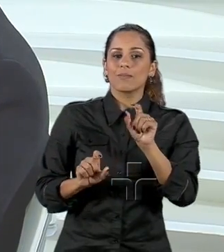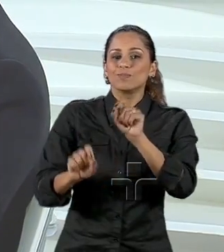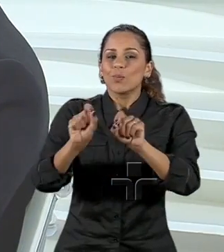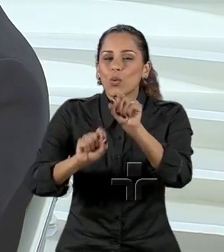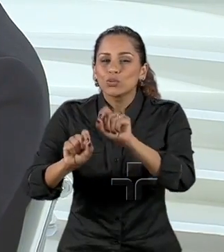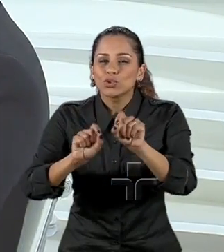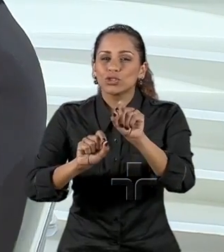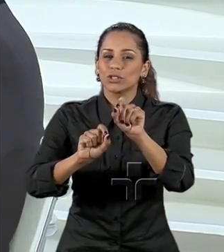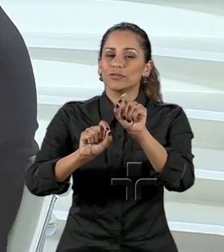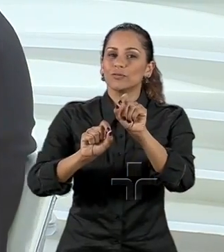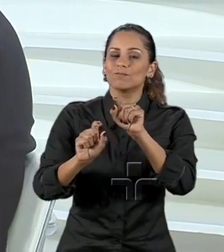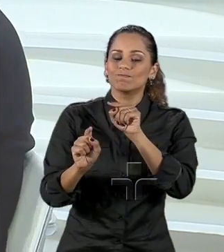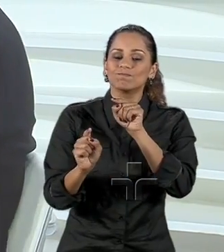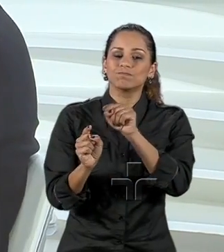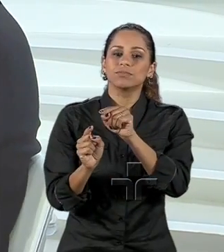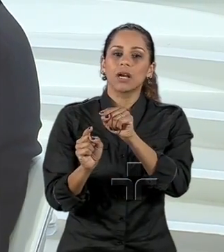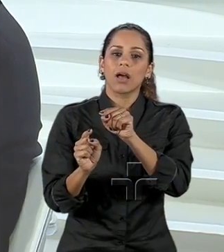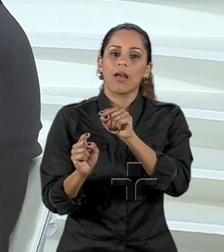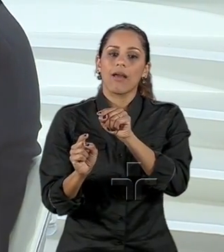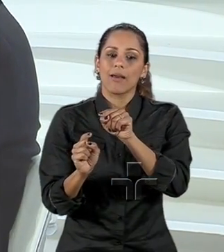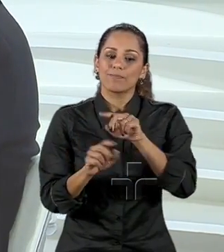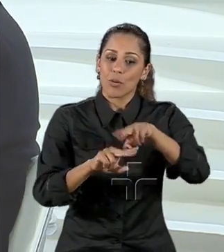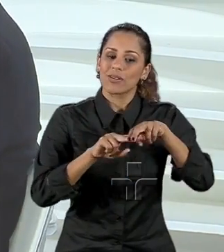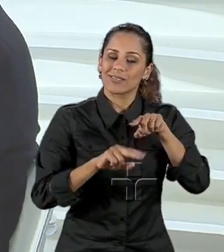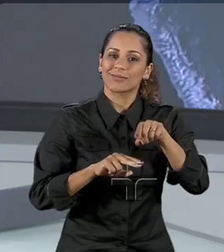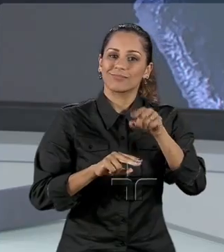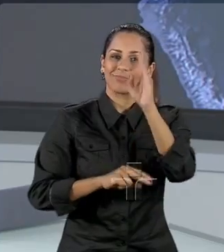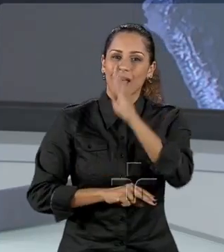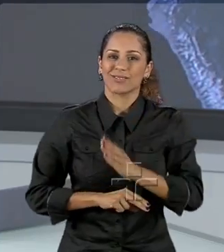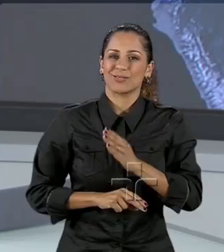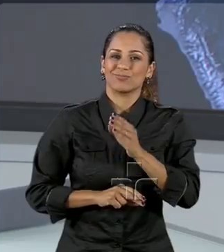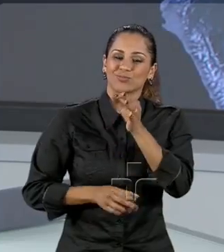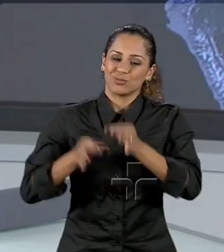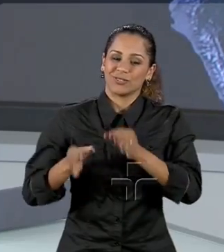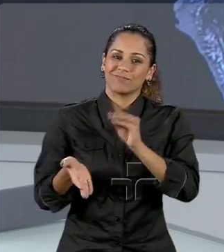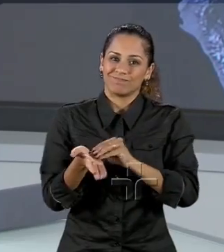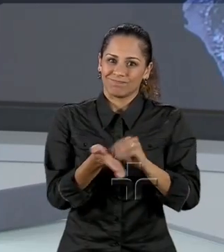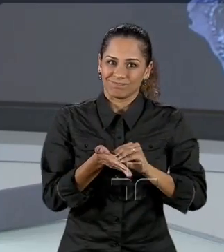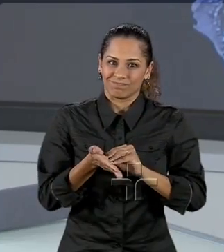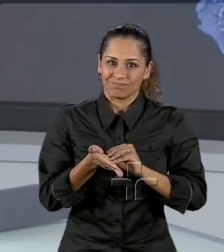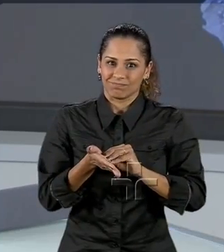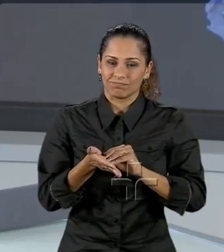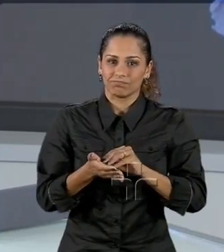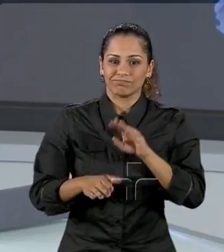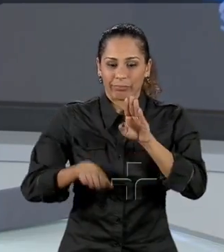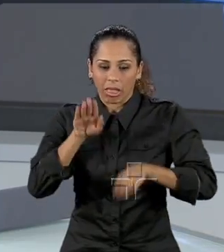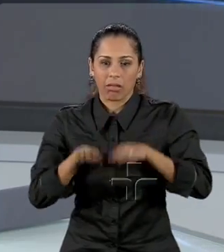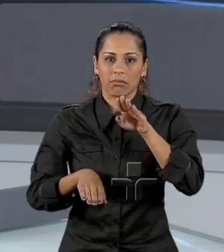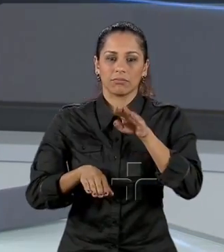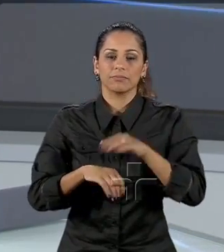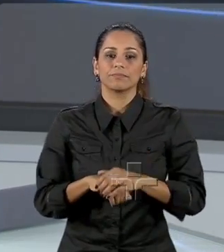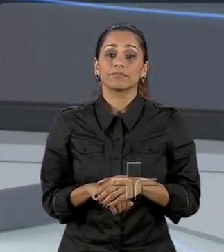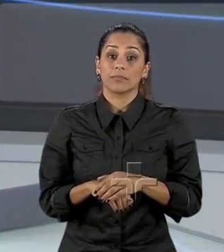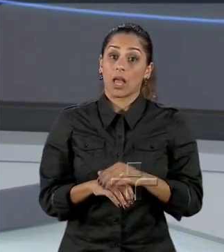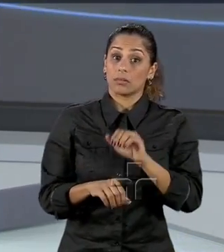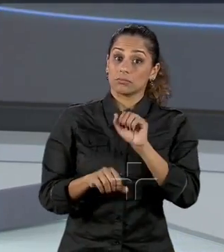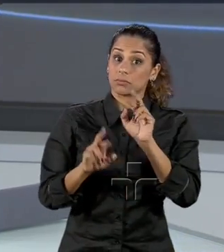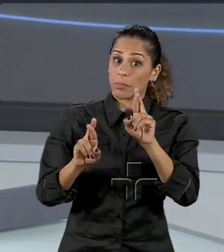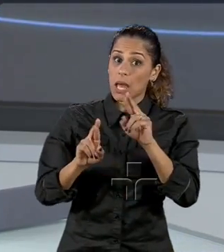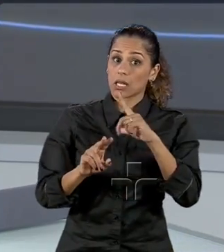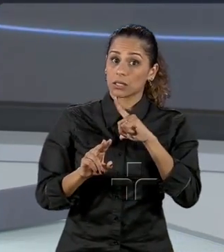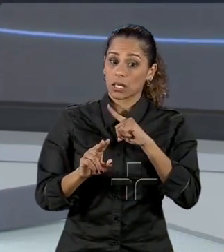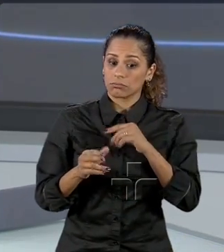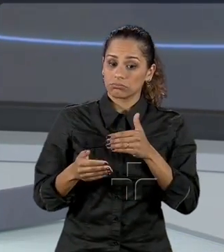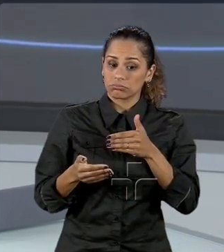uma das razões do nosso país ser tão injusto. A gente espera que com a proximidade da eleição esse número tenha